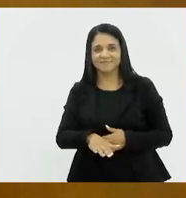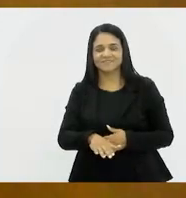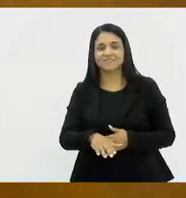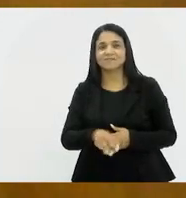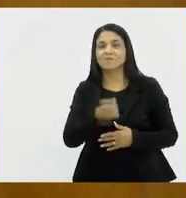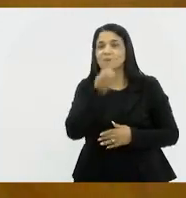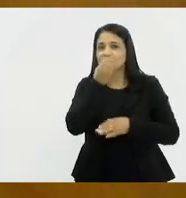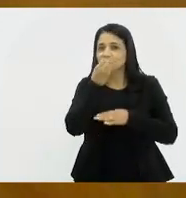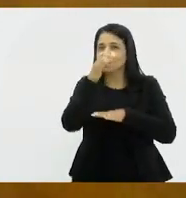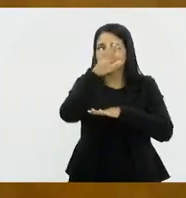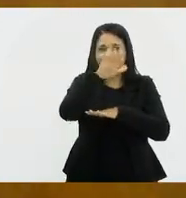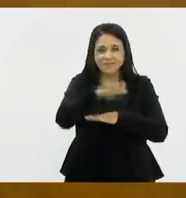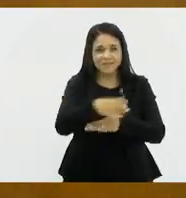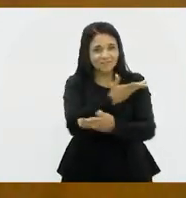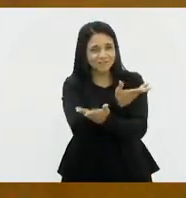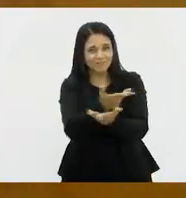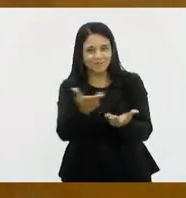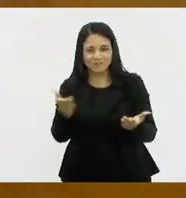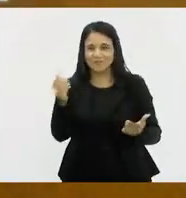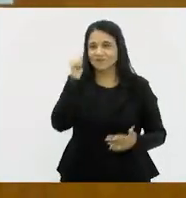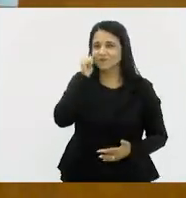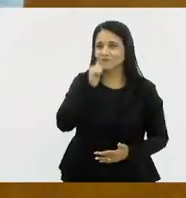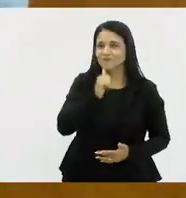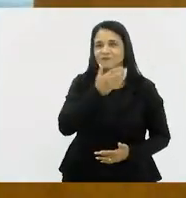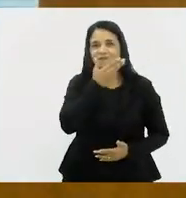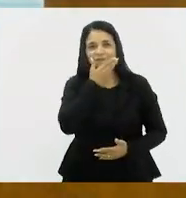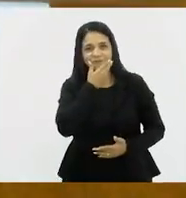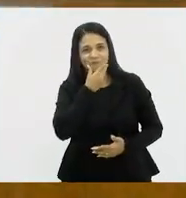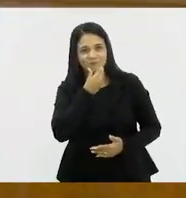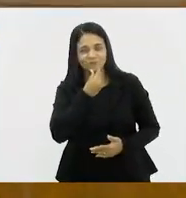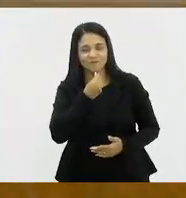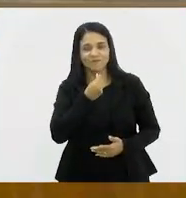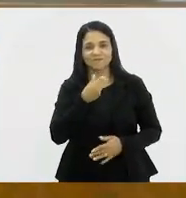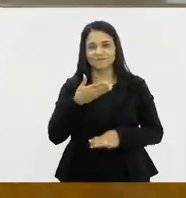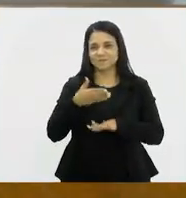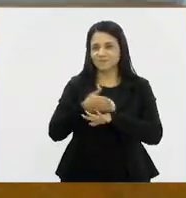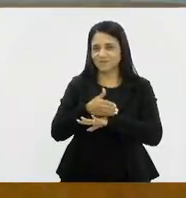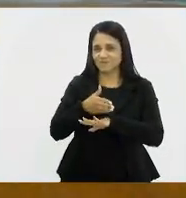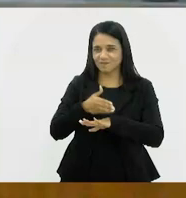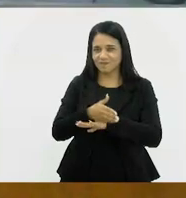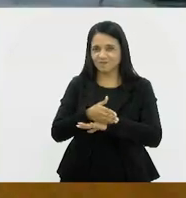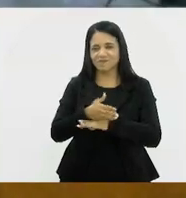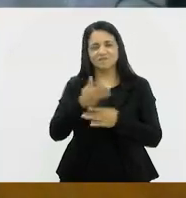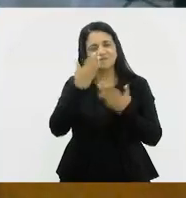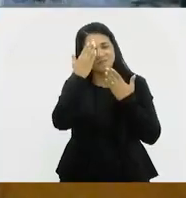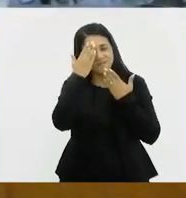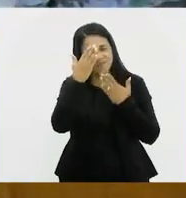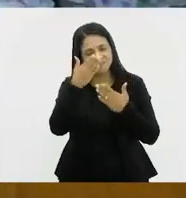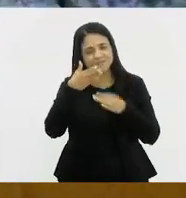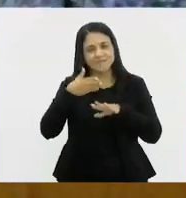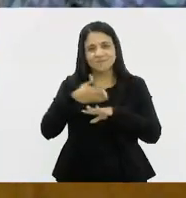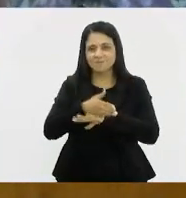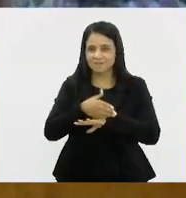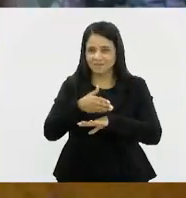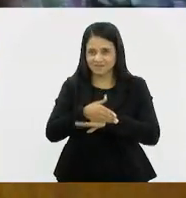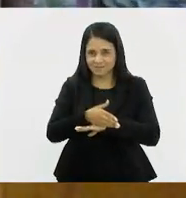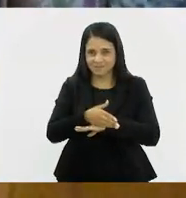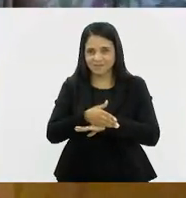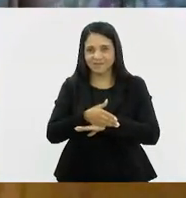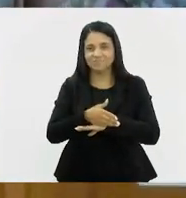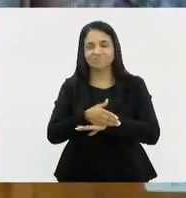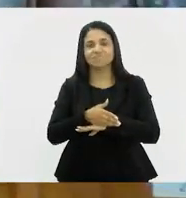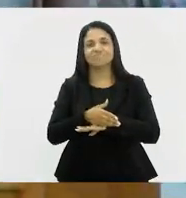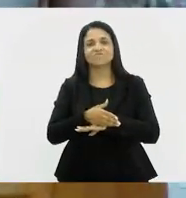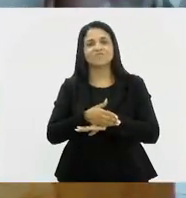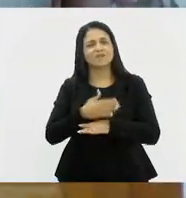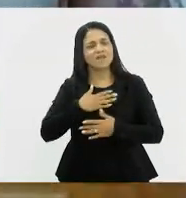Boa tarde a todas e a todos aqui presentes. Queria agradecer a presença de todas e todos. É uma alegria muito